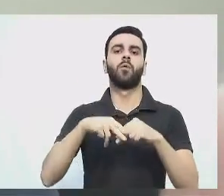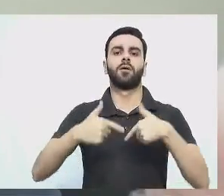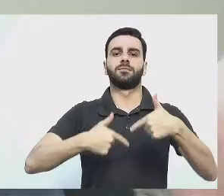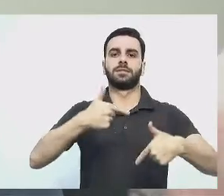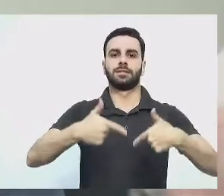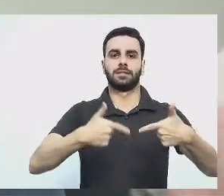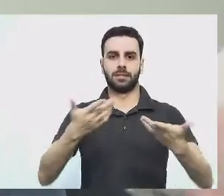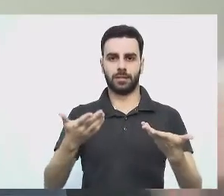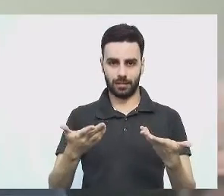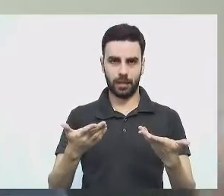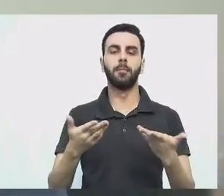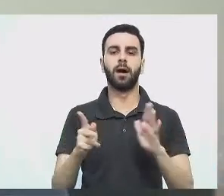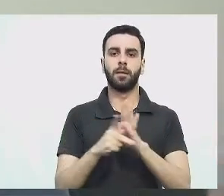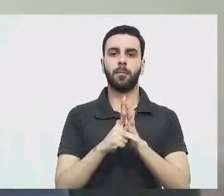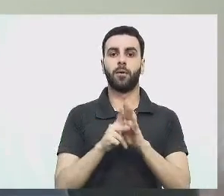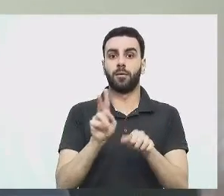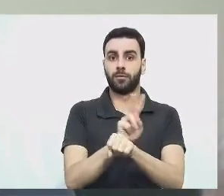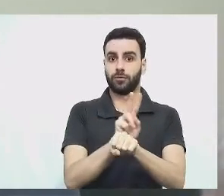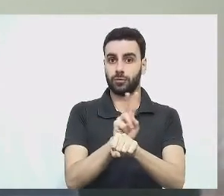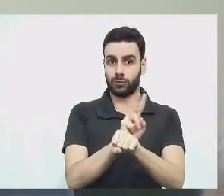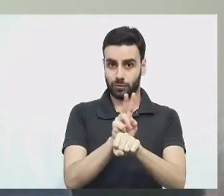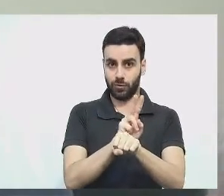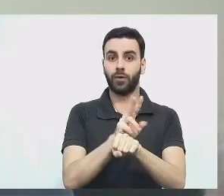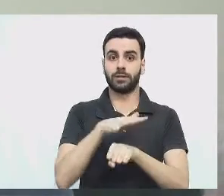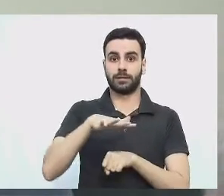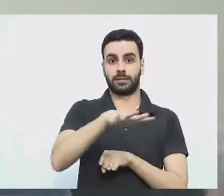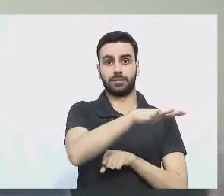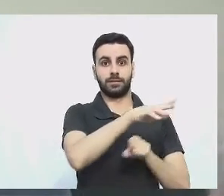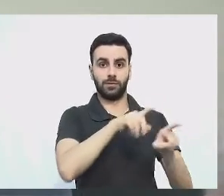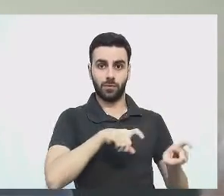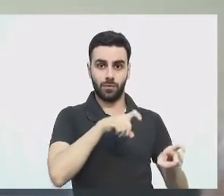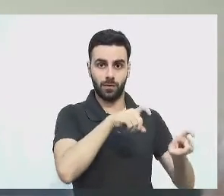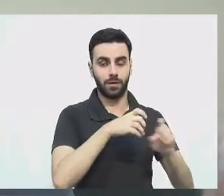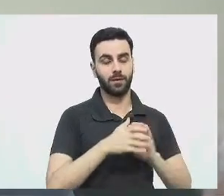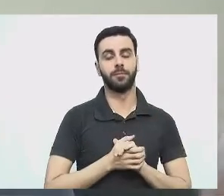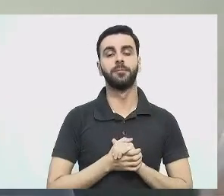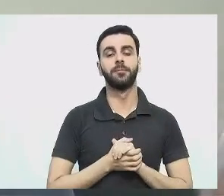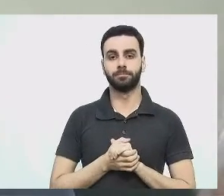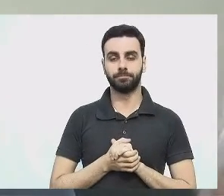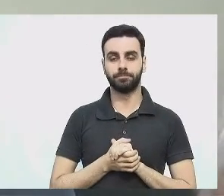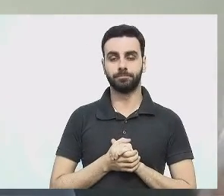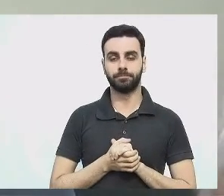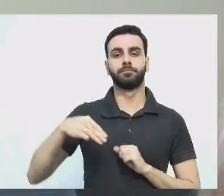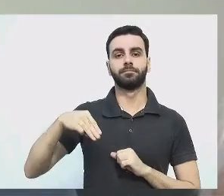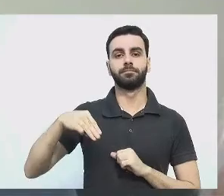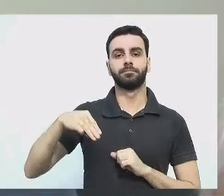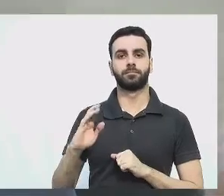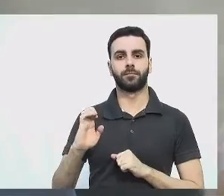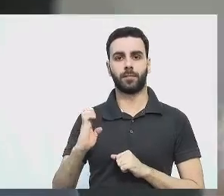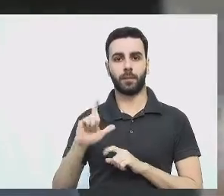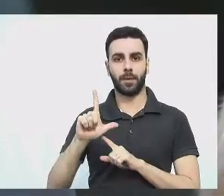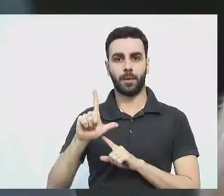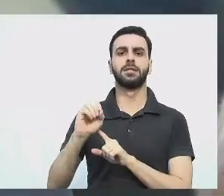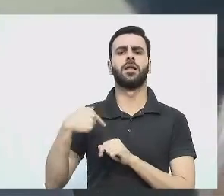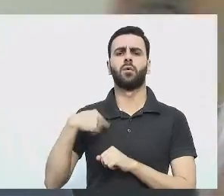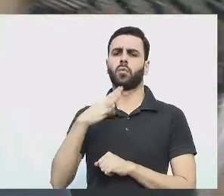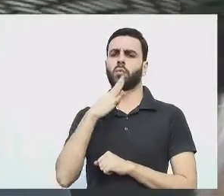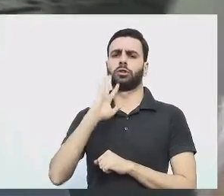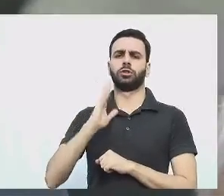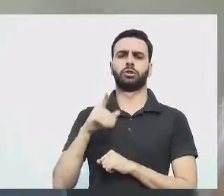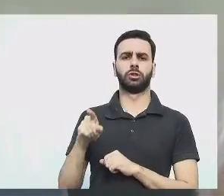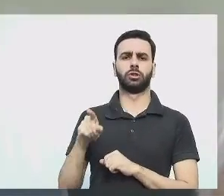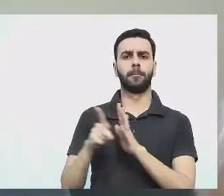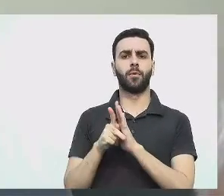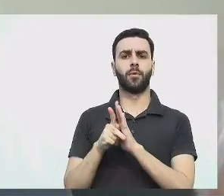serviço prestado na nossa cidade, na nossa comunidade rural. Marcelo é uma pessoa que eu conheço, é do